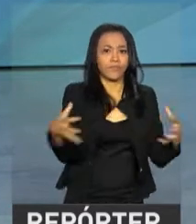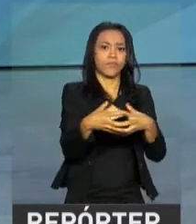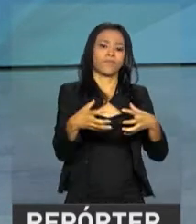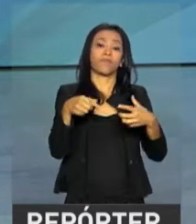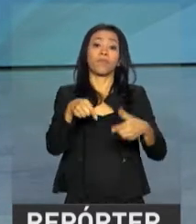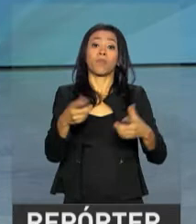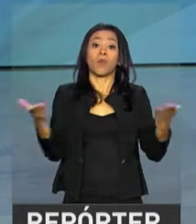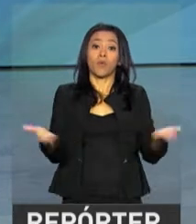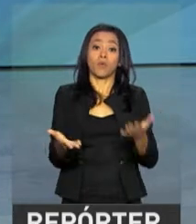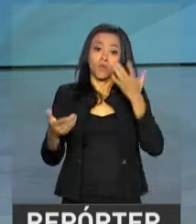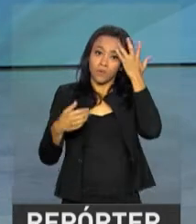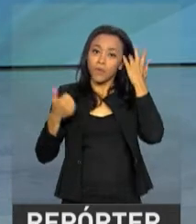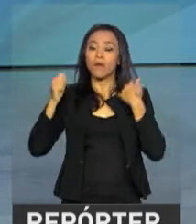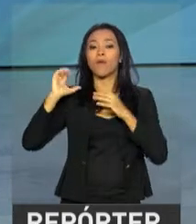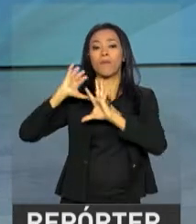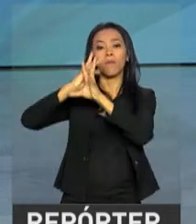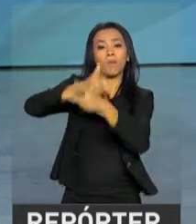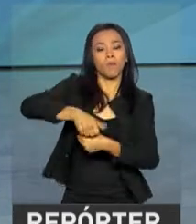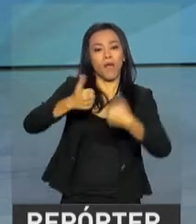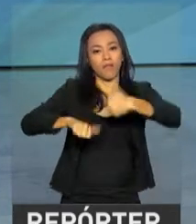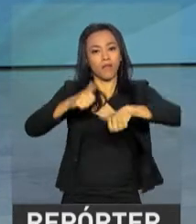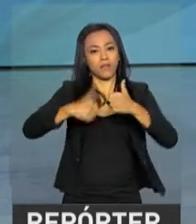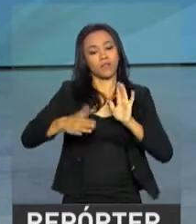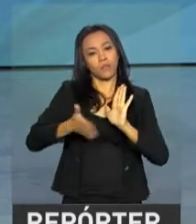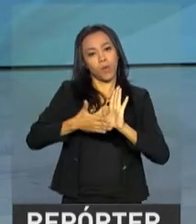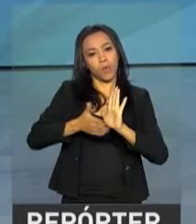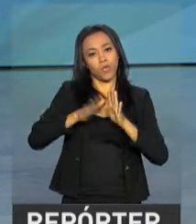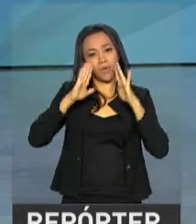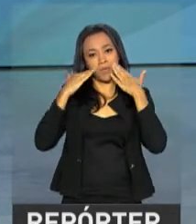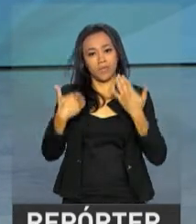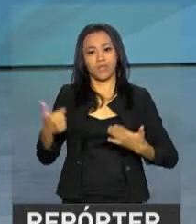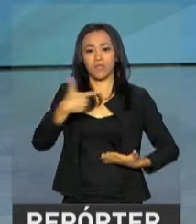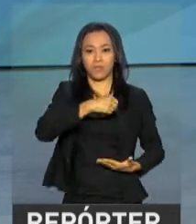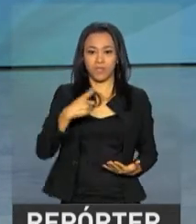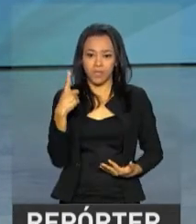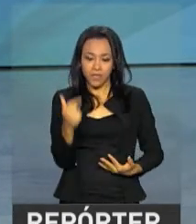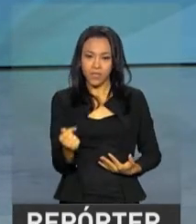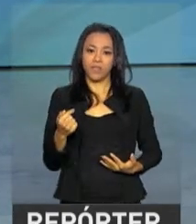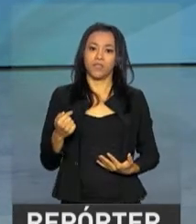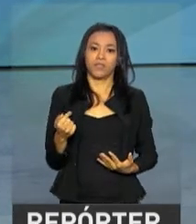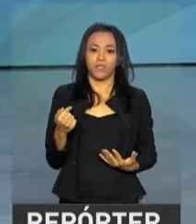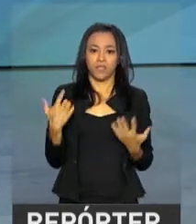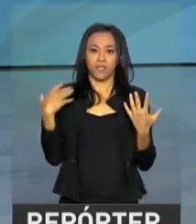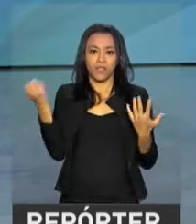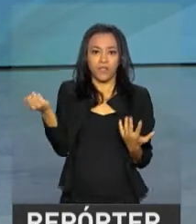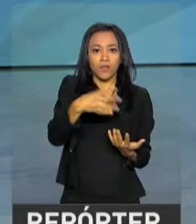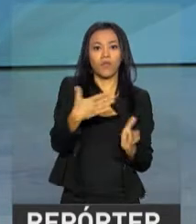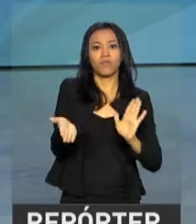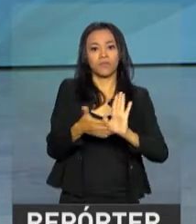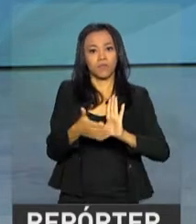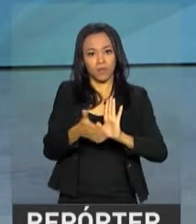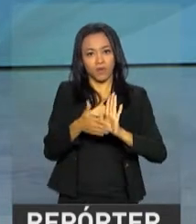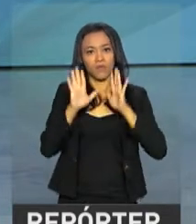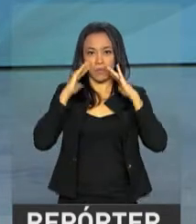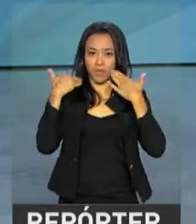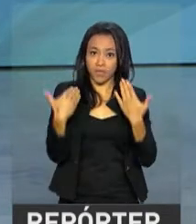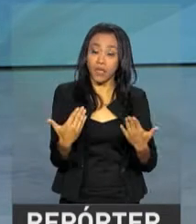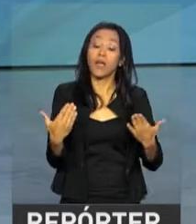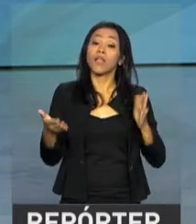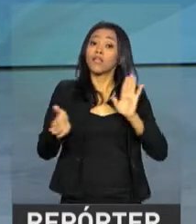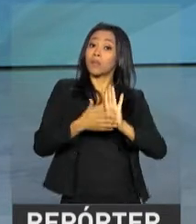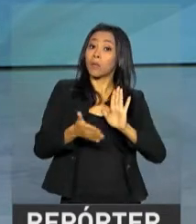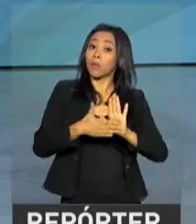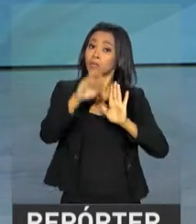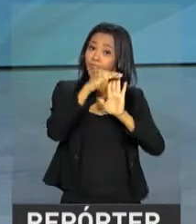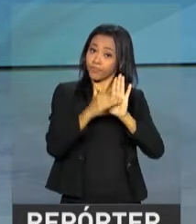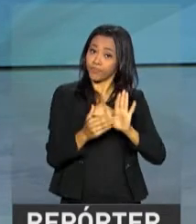um balanço sobre a implementação das sugestões apresentadas em 2017 e serão apresentadas novas propostas. Das propostas feitas